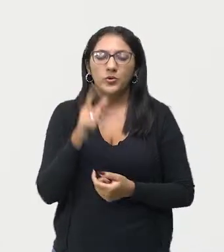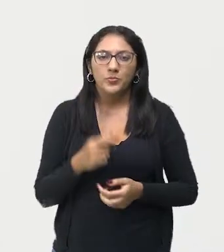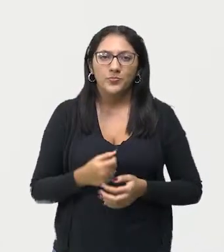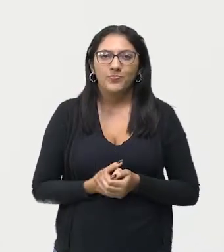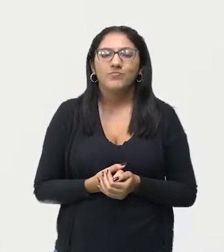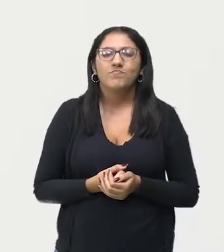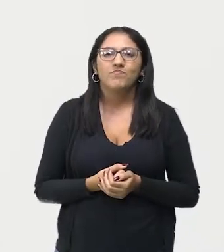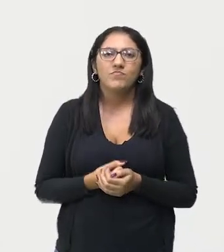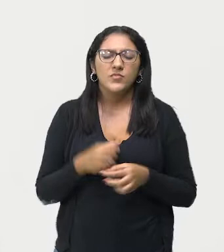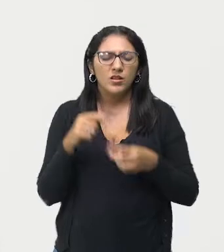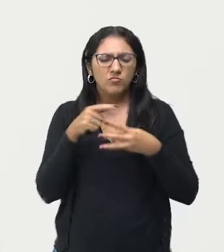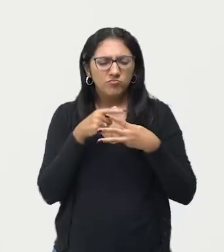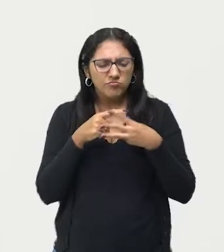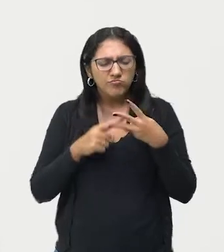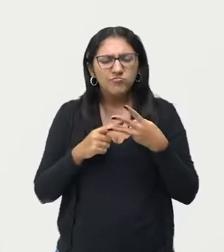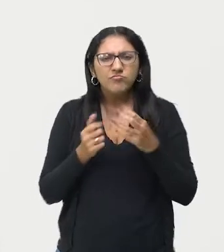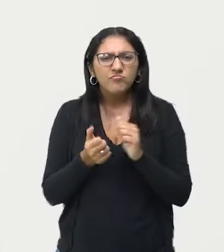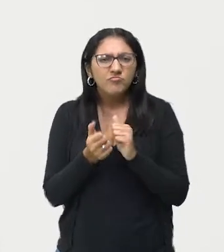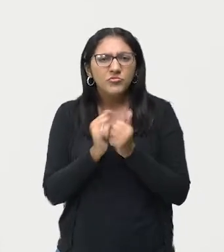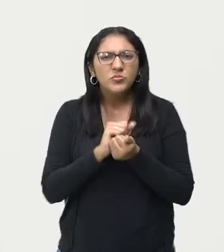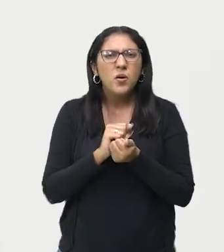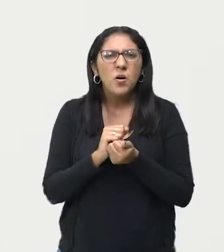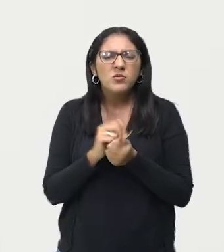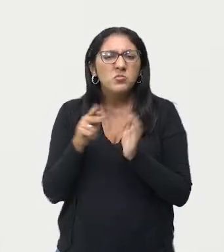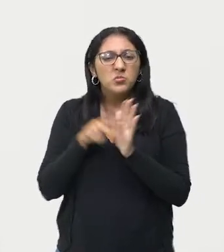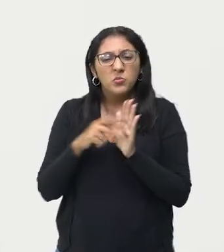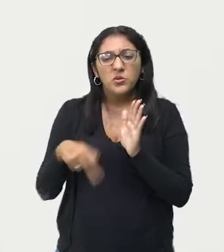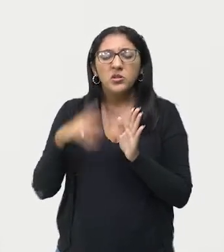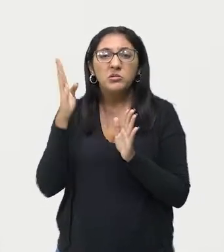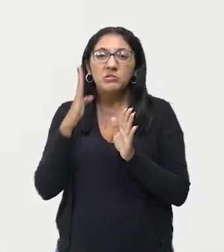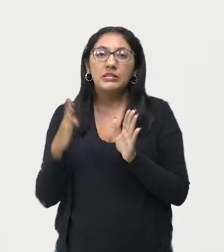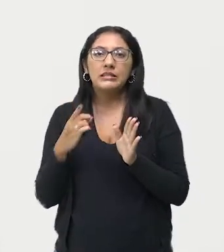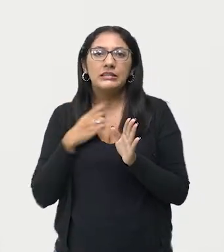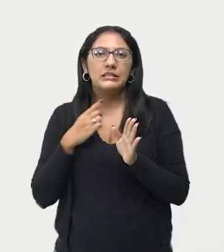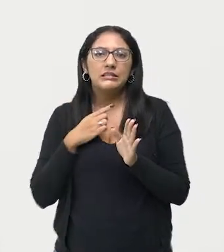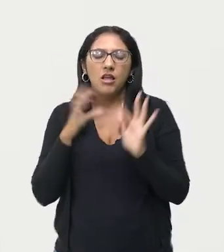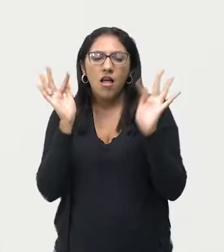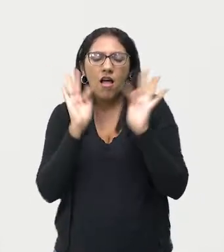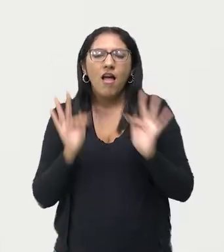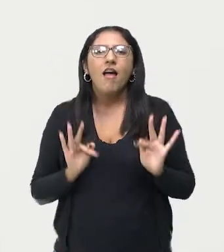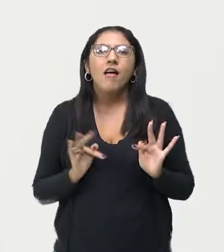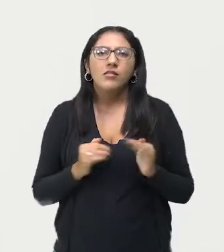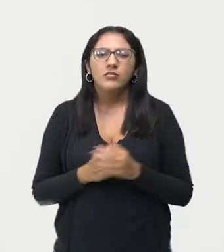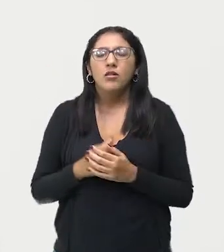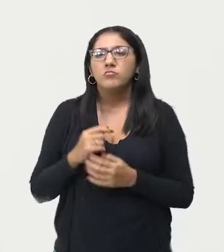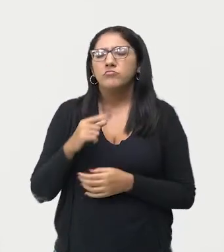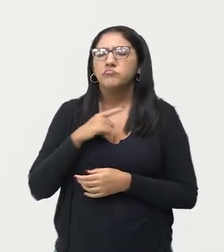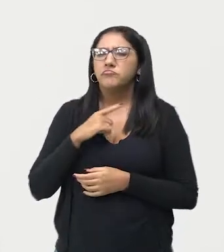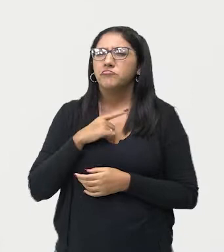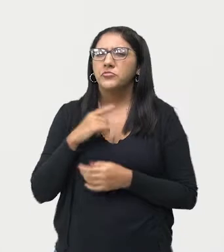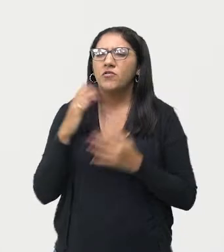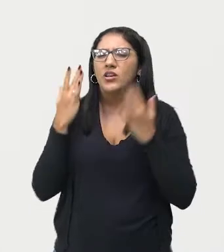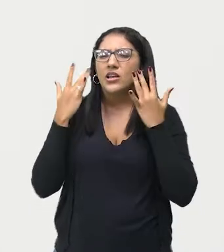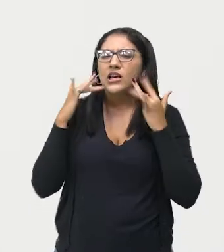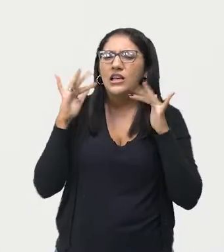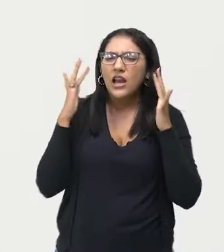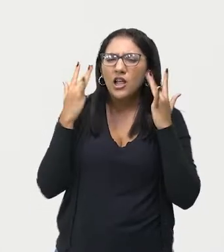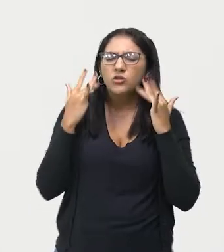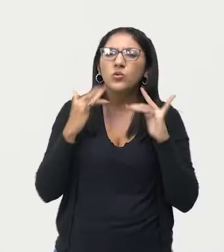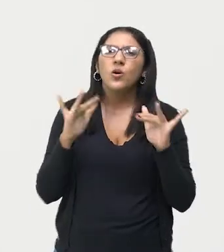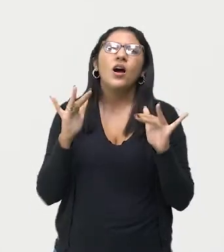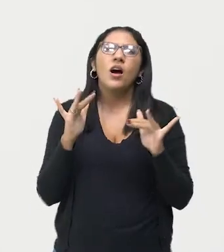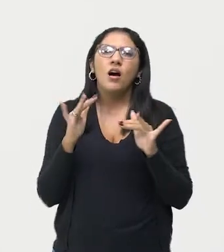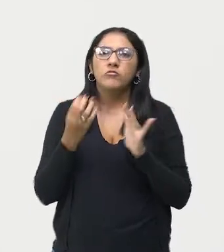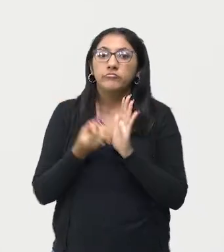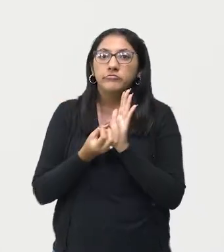tão poucos esportes para fazer os brasileiros se orgulharem, foi natural o aparecimento desse tipo de